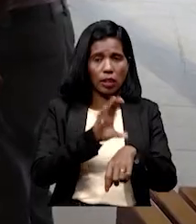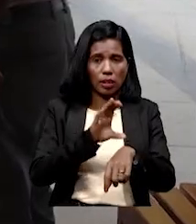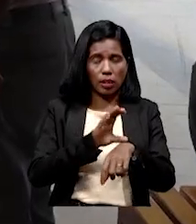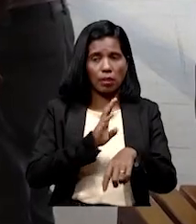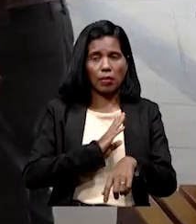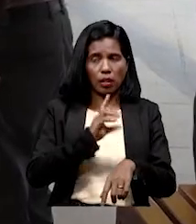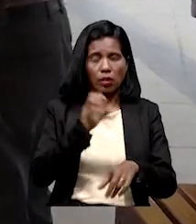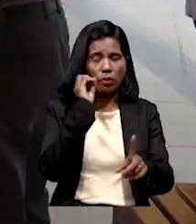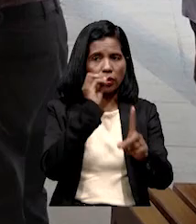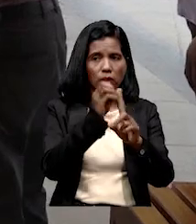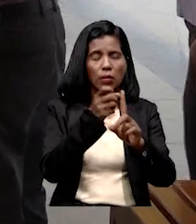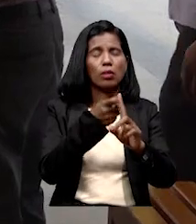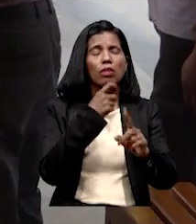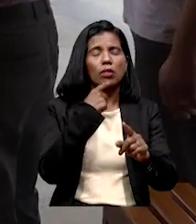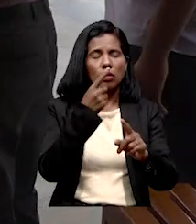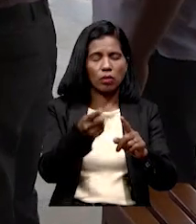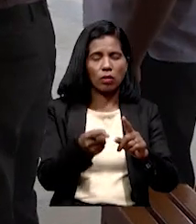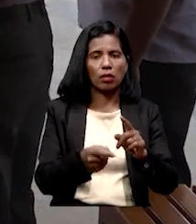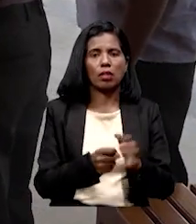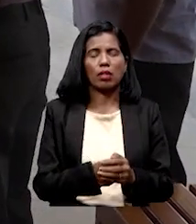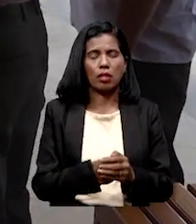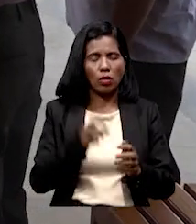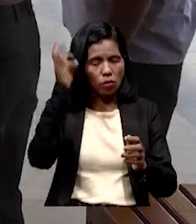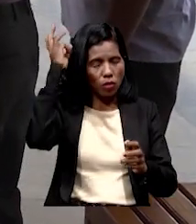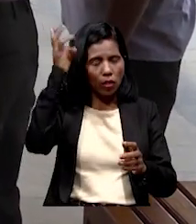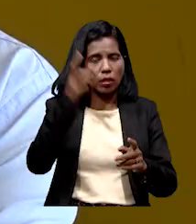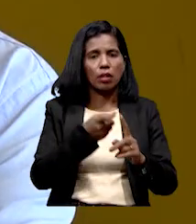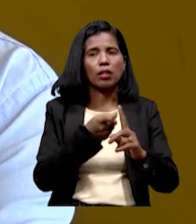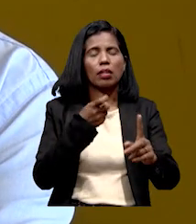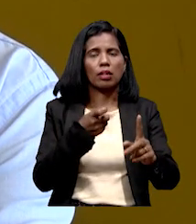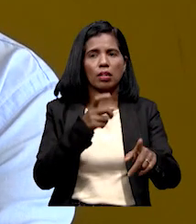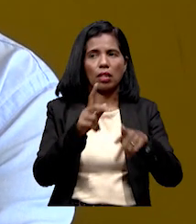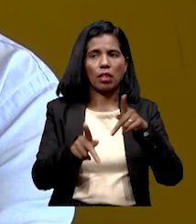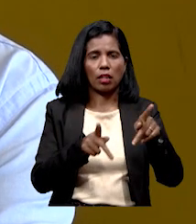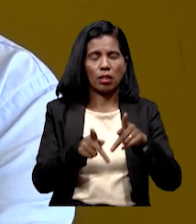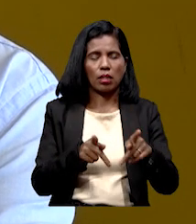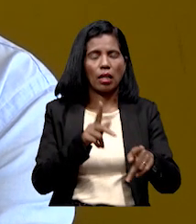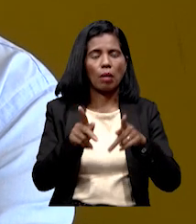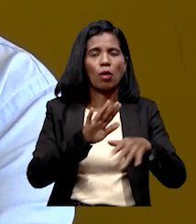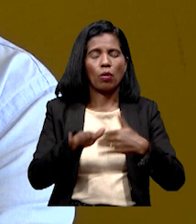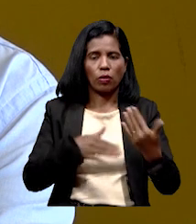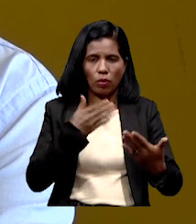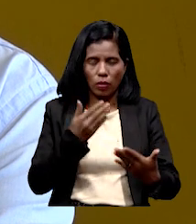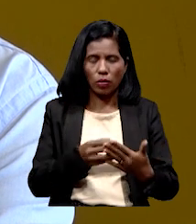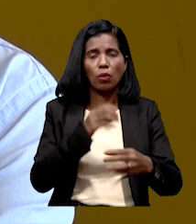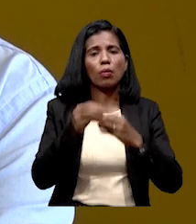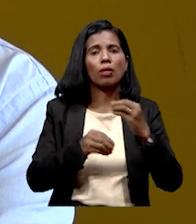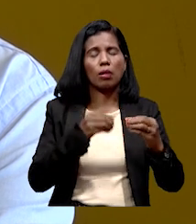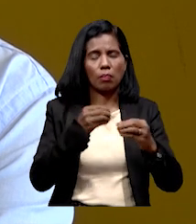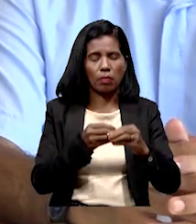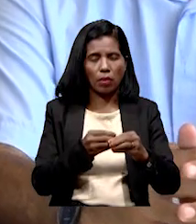conferência imprensa ne hori hatan ba confusão siranebe mosu e a comunidade kasarani siranelet konaba